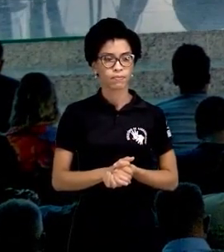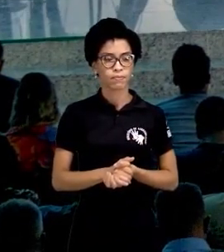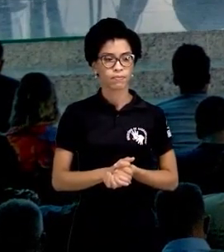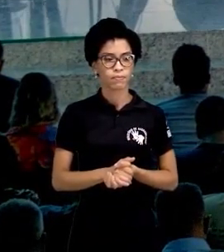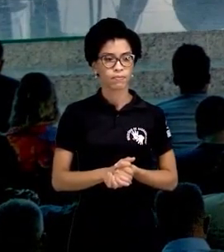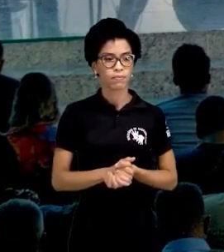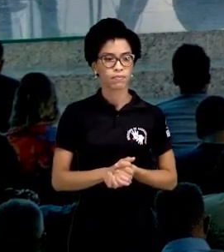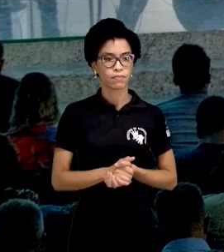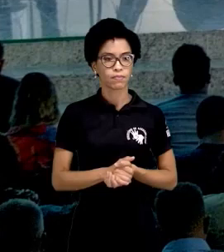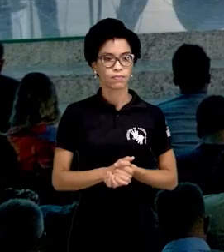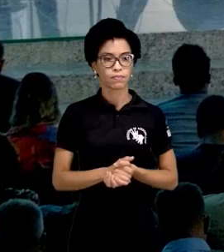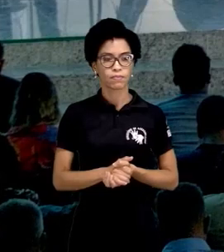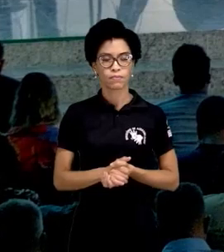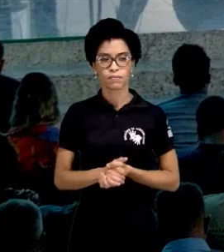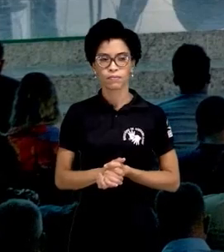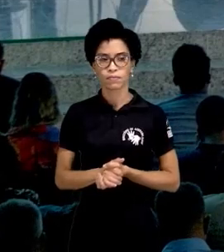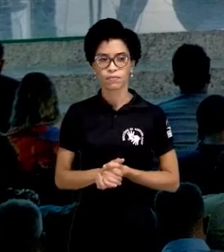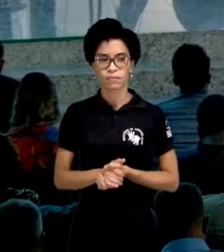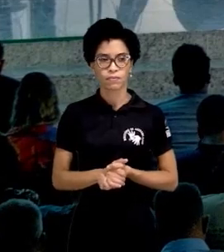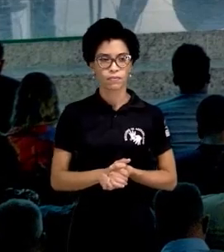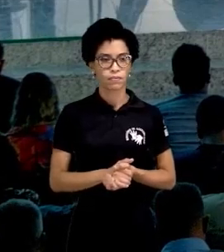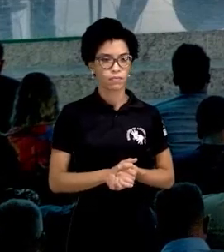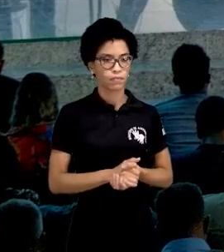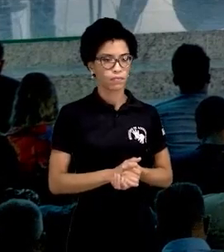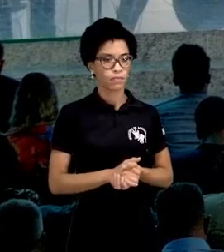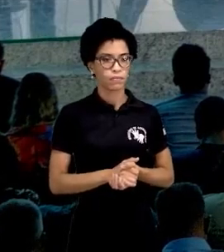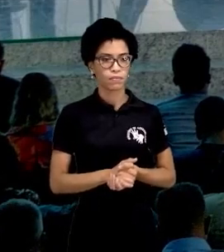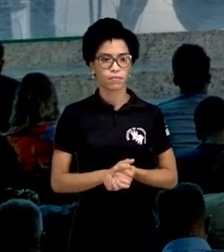Eu queria que você colocasse diante do Senhor o que precisa mudar.